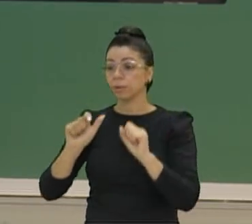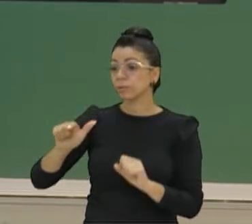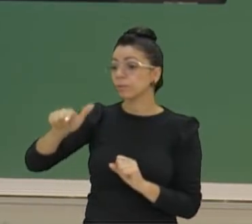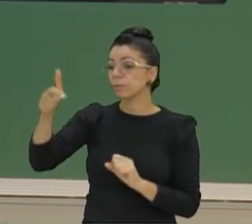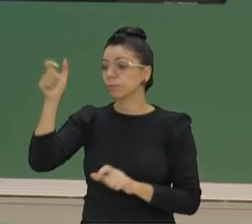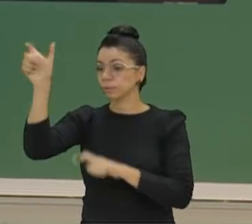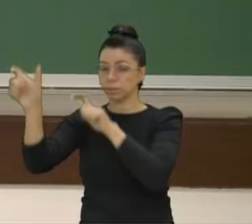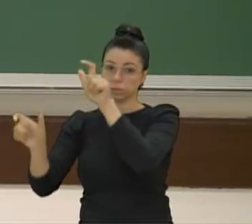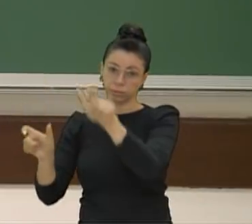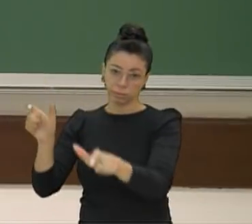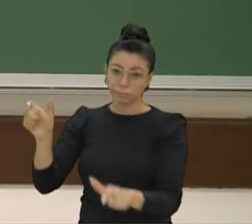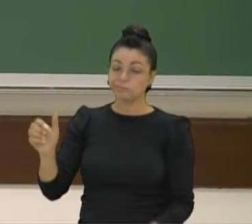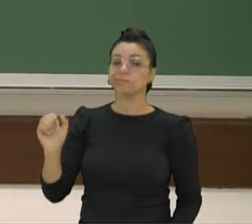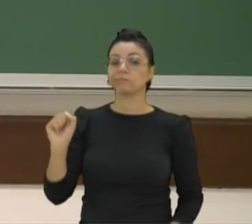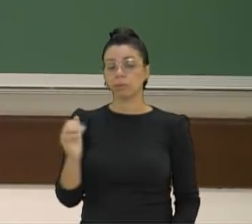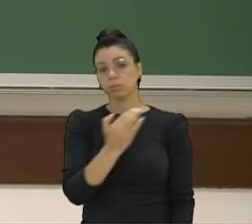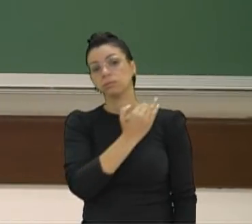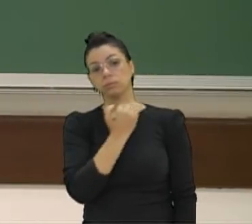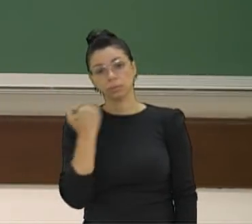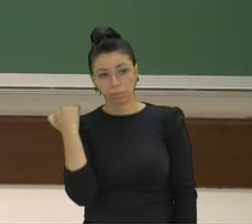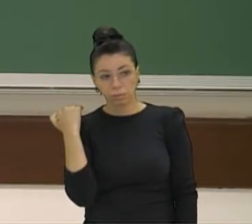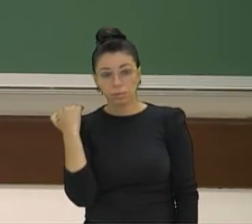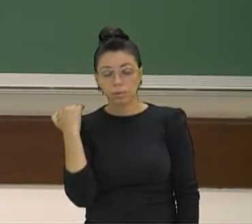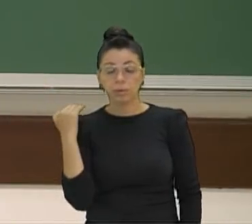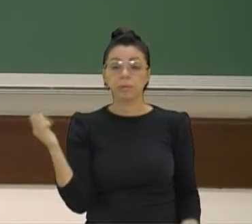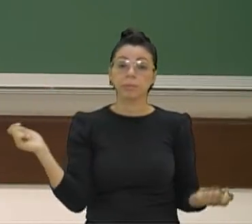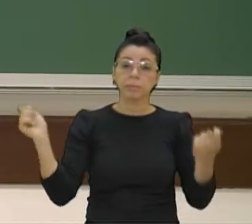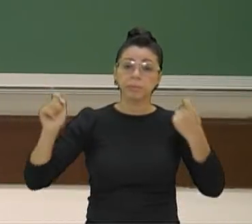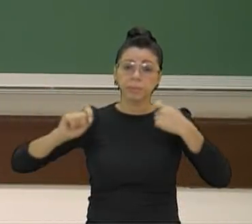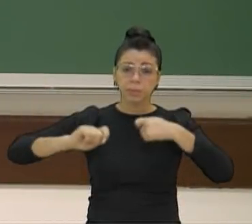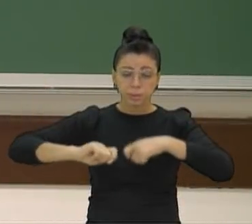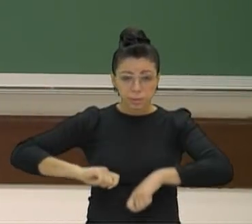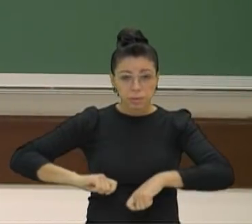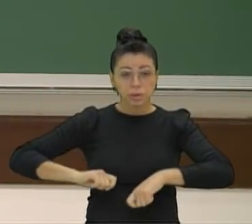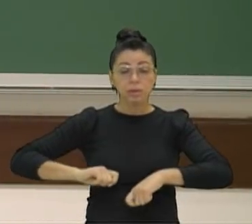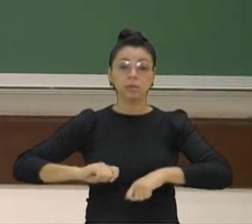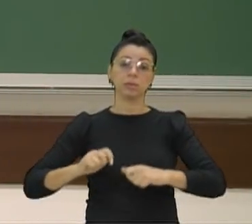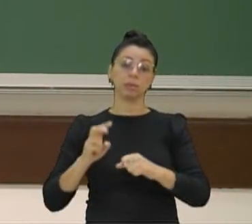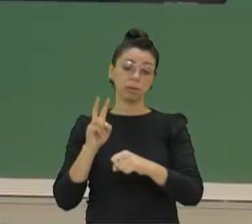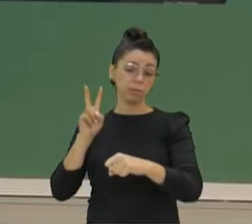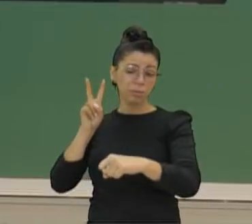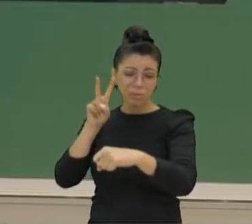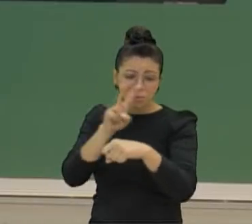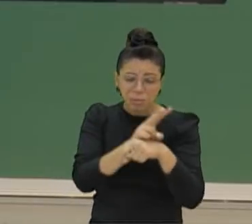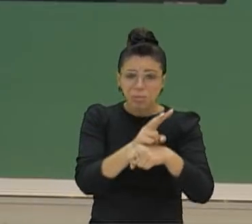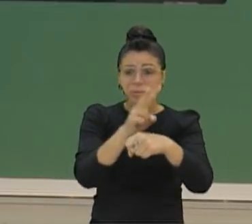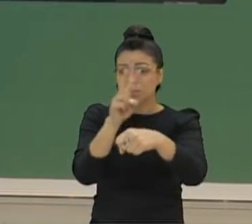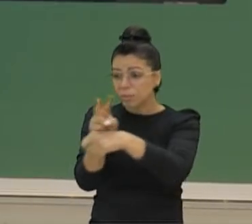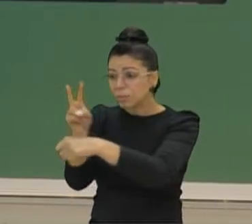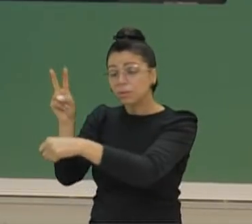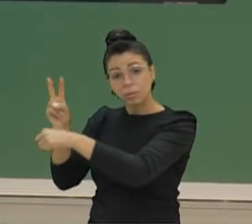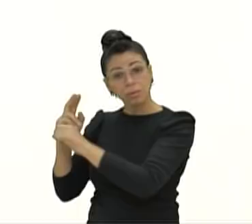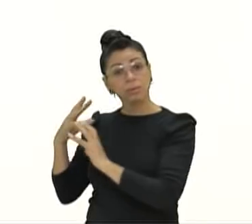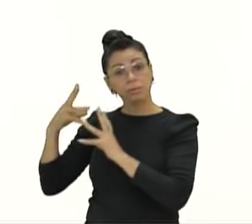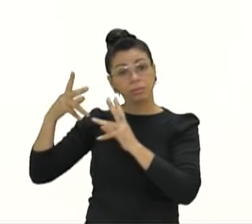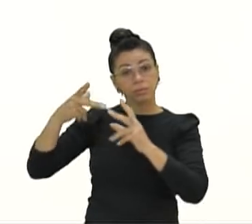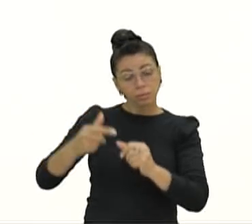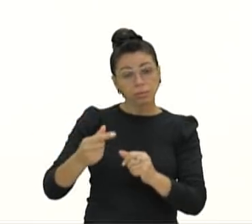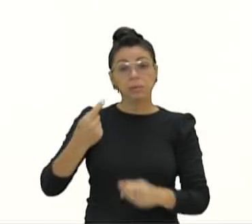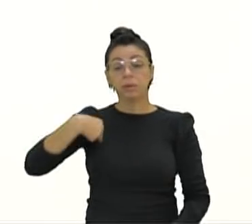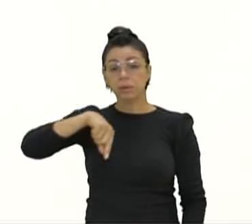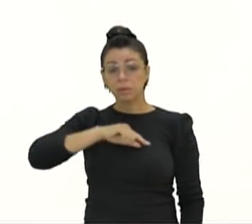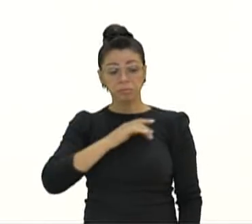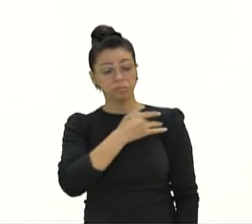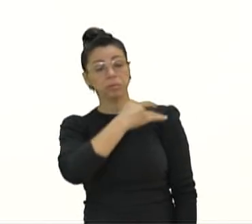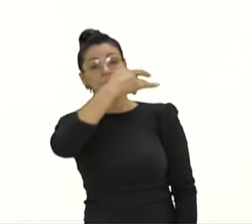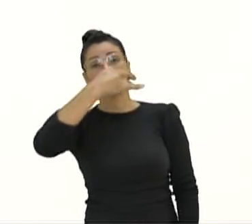para muitos. Então, nós precisamos manter os cuidados pelo bem de todos. Se eu sou